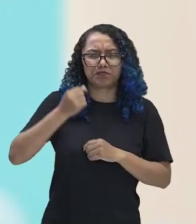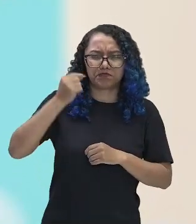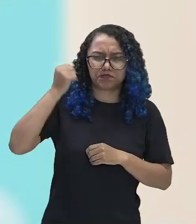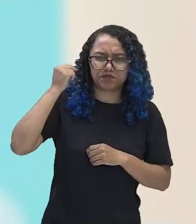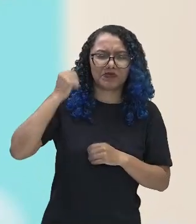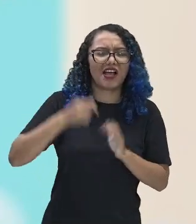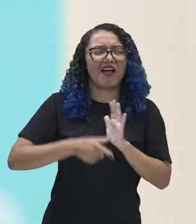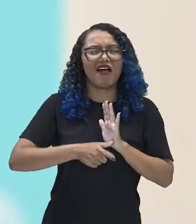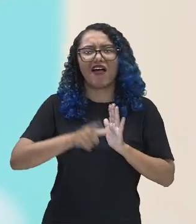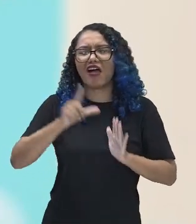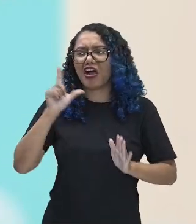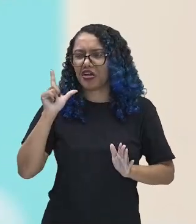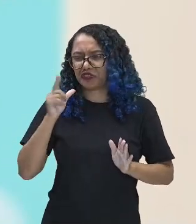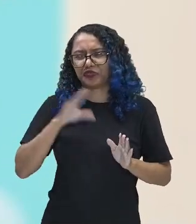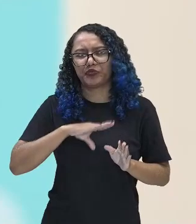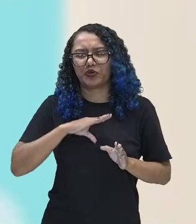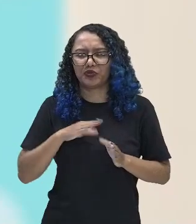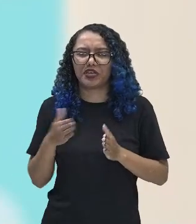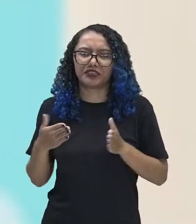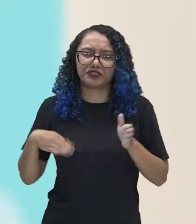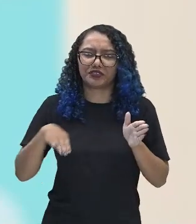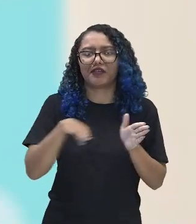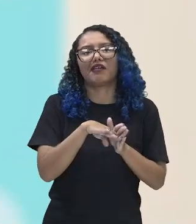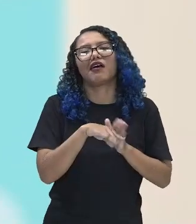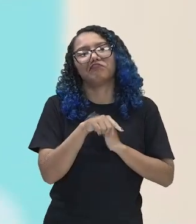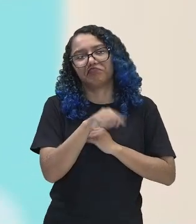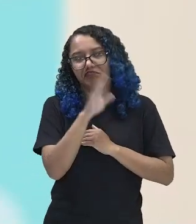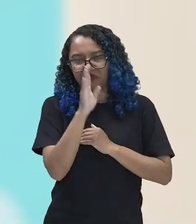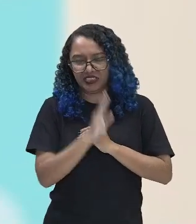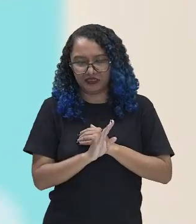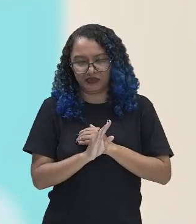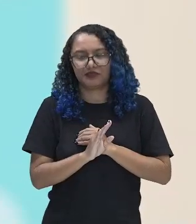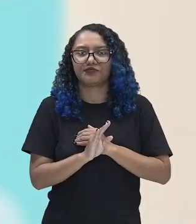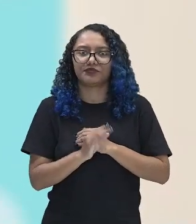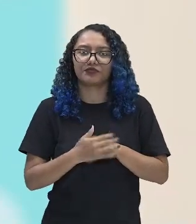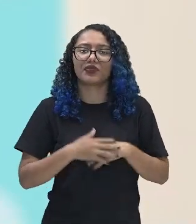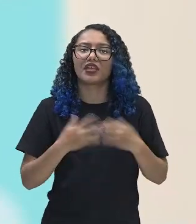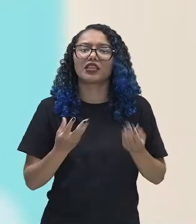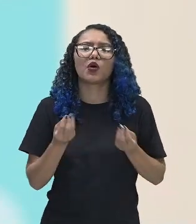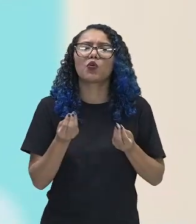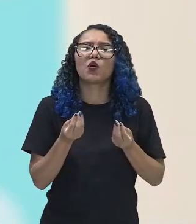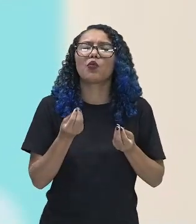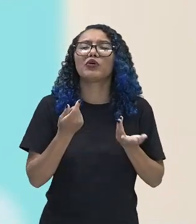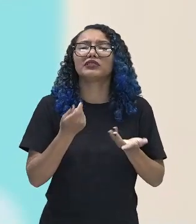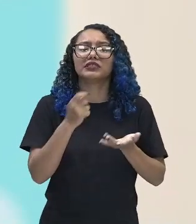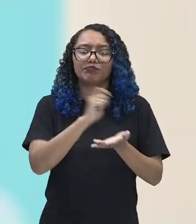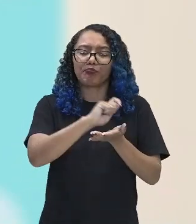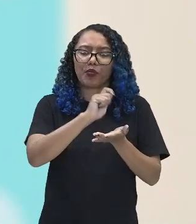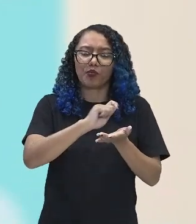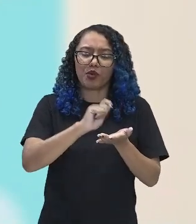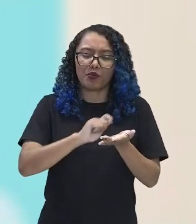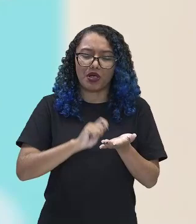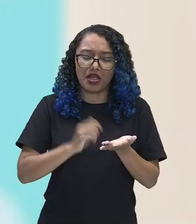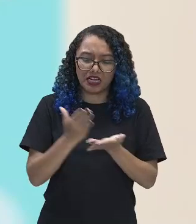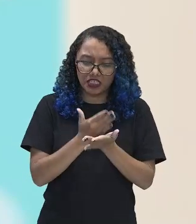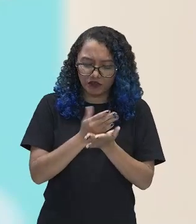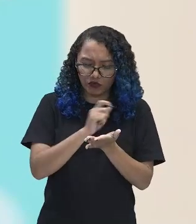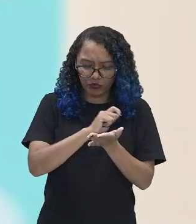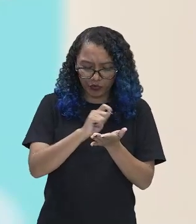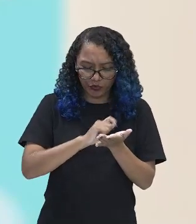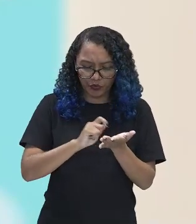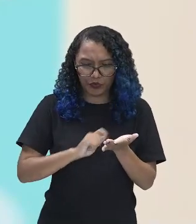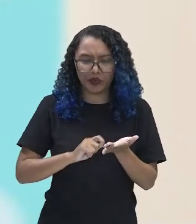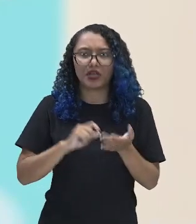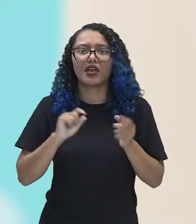de os portugueses chegarem, não é? Então, quando eu faço a escrita dessas obras, é justamente essa relação, esse casamento entre